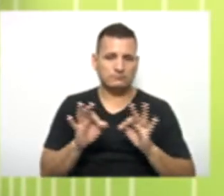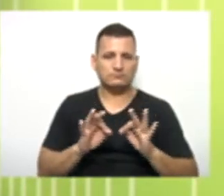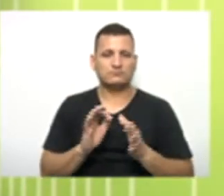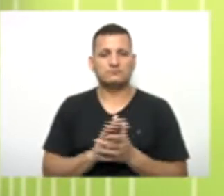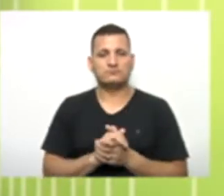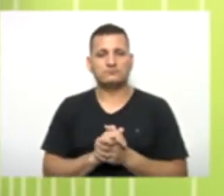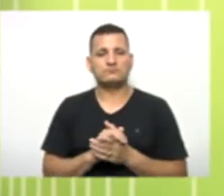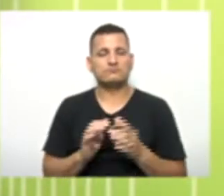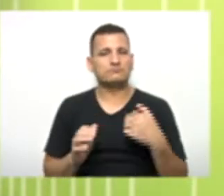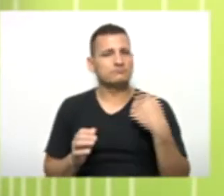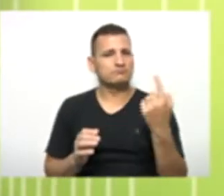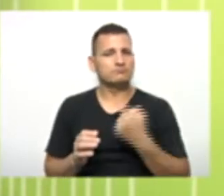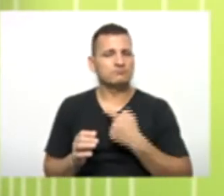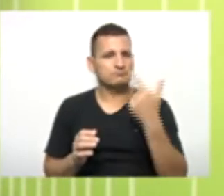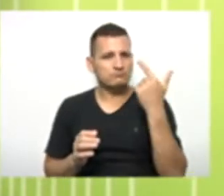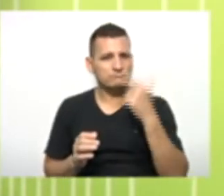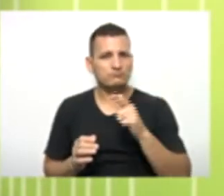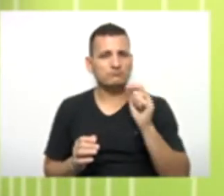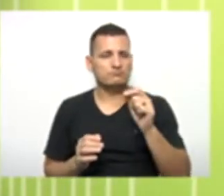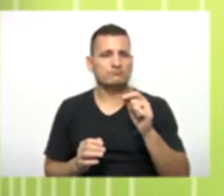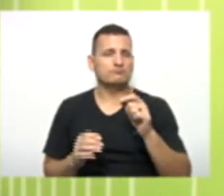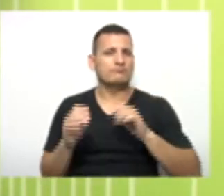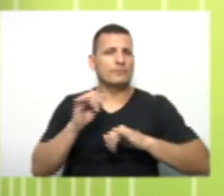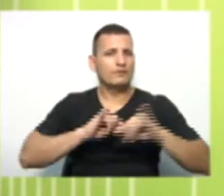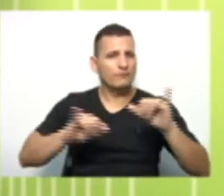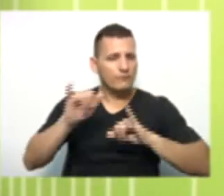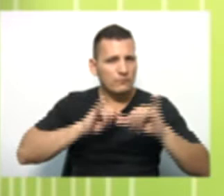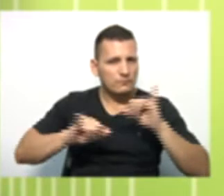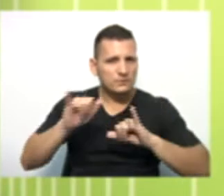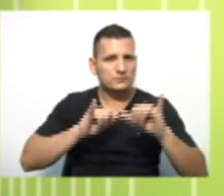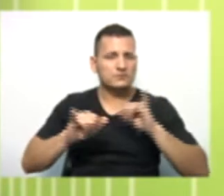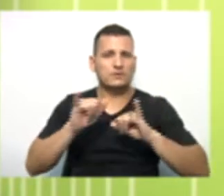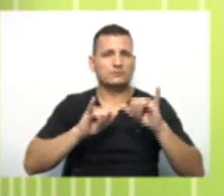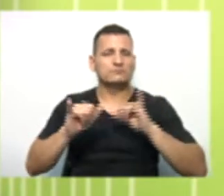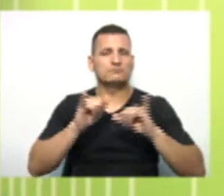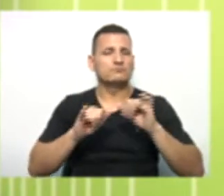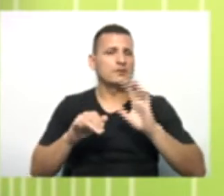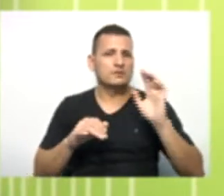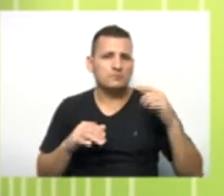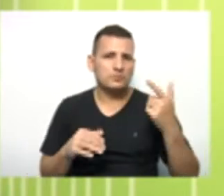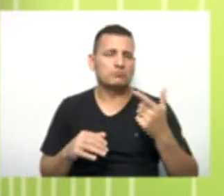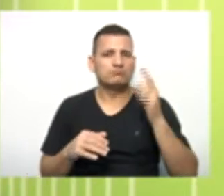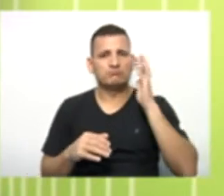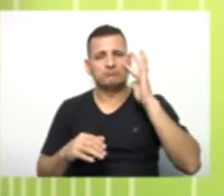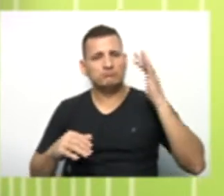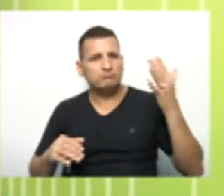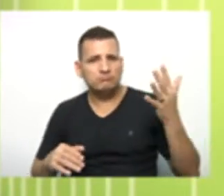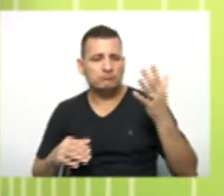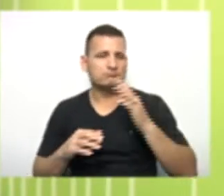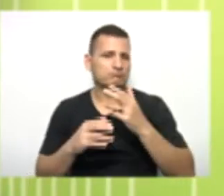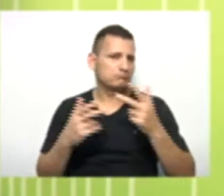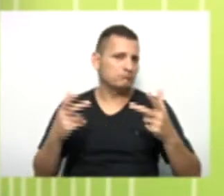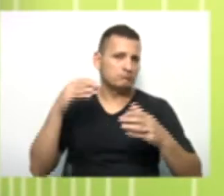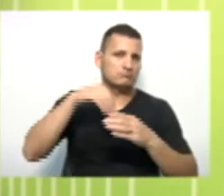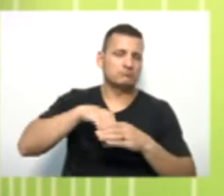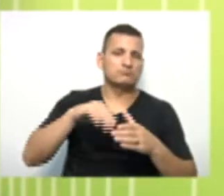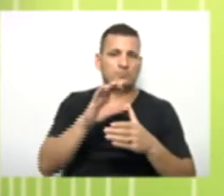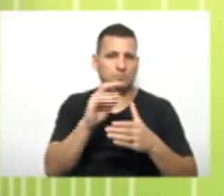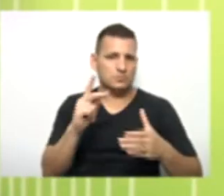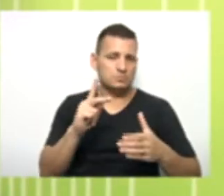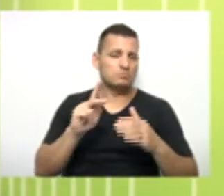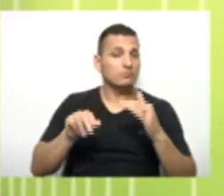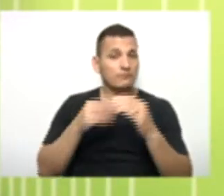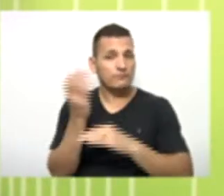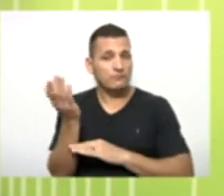gente consiga gerar informações para a tomada de decisão dentro da cooperativa e fora